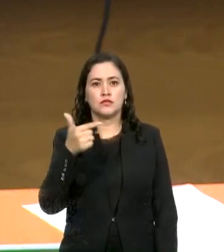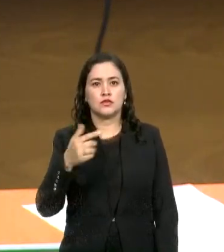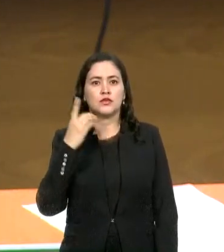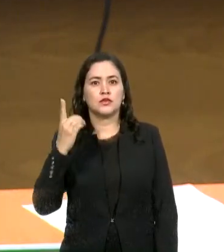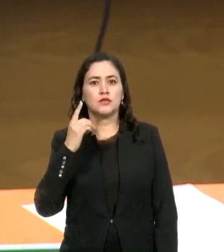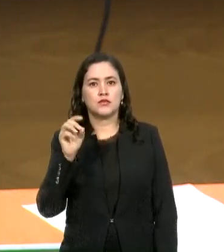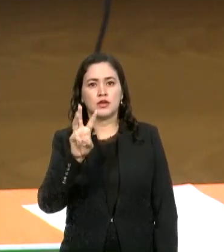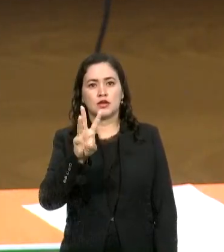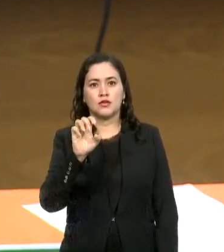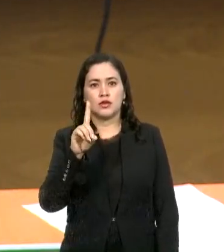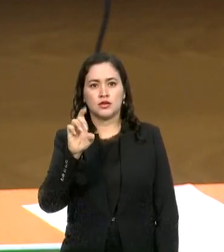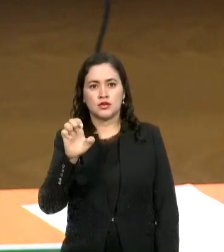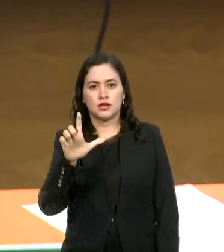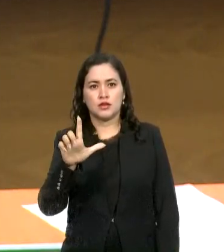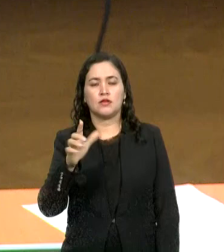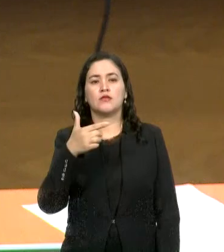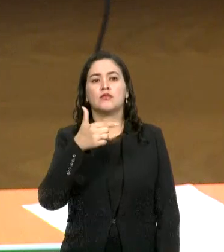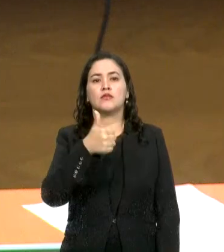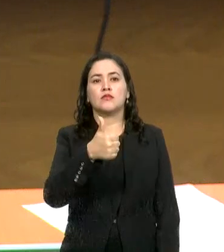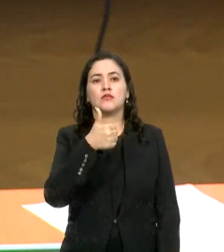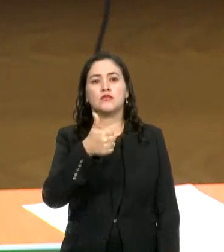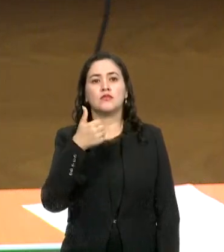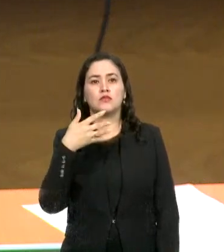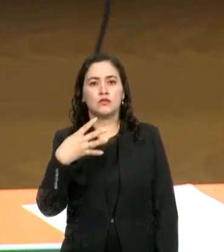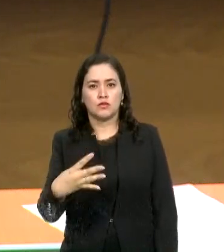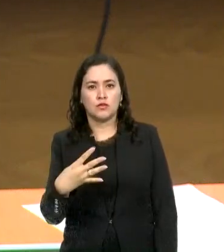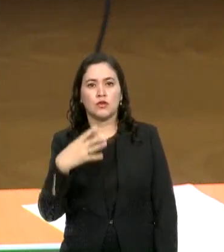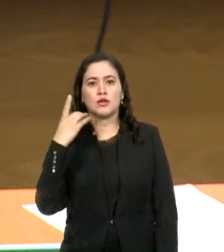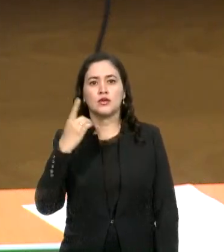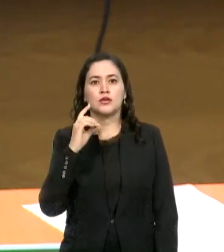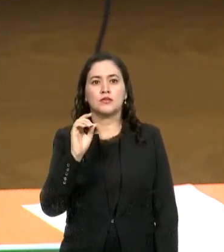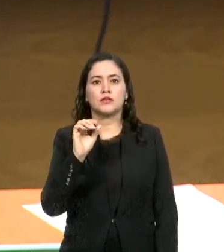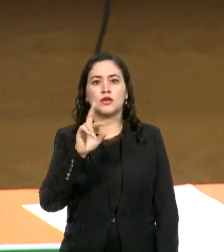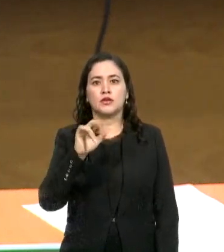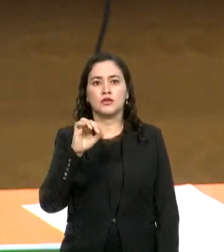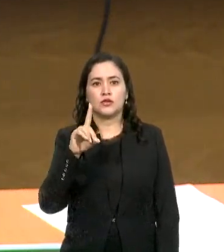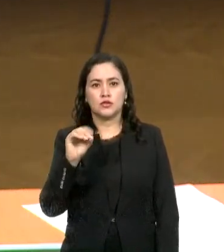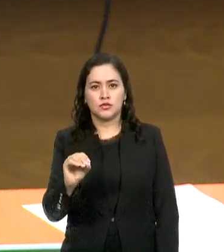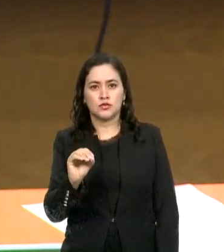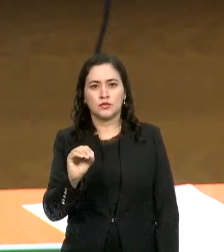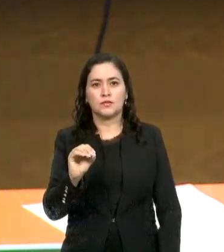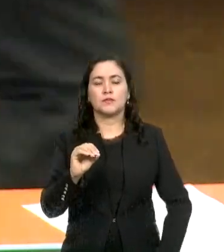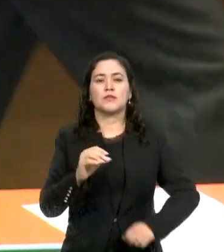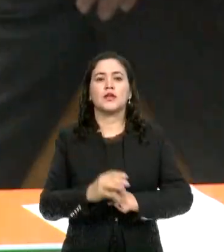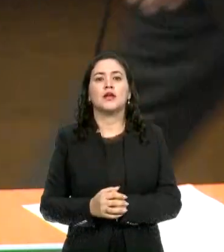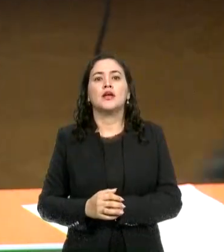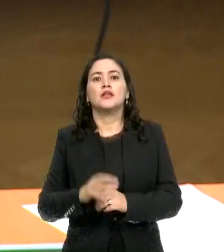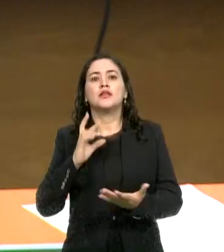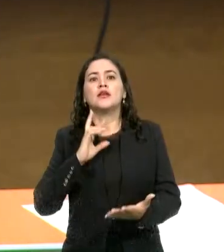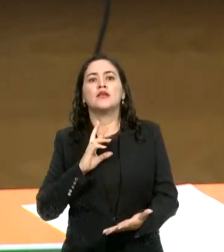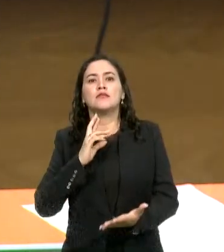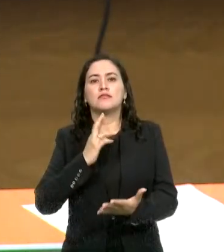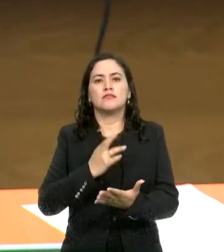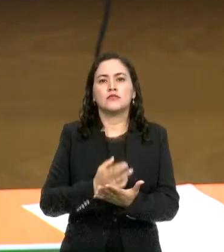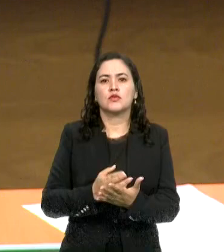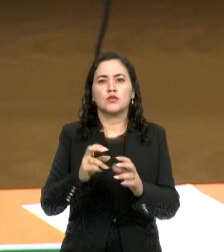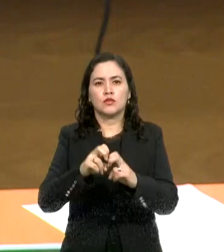autoria do deputado Francisco Najib, 275, deputado Hildo Amaral, 283, André Martins